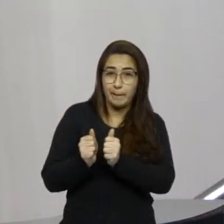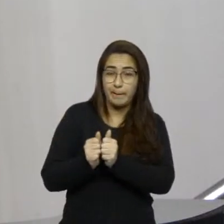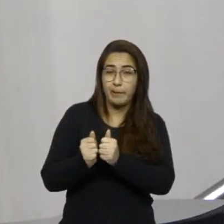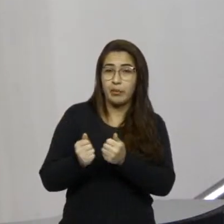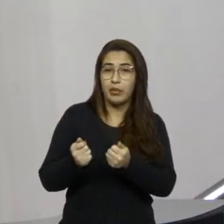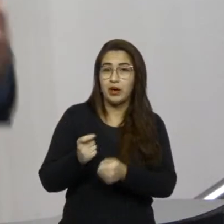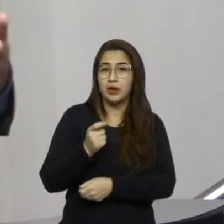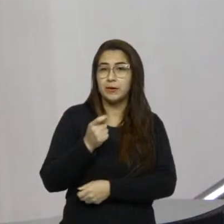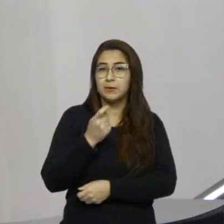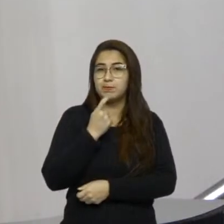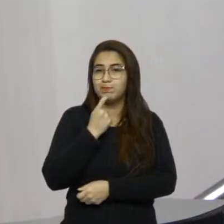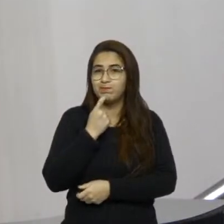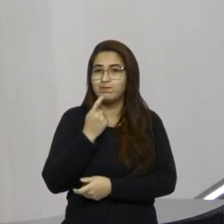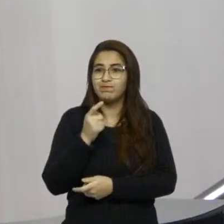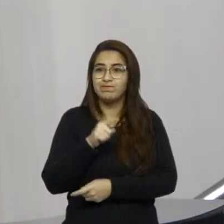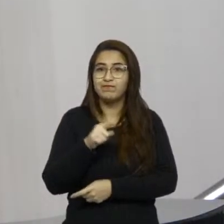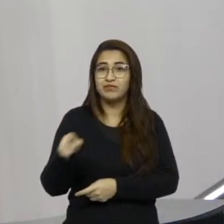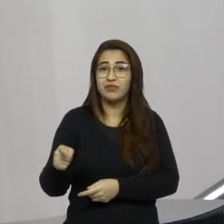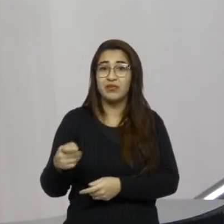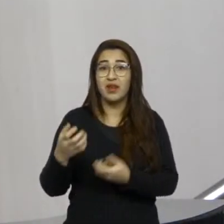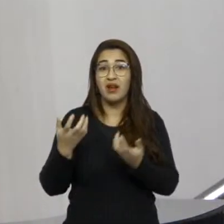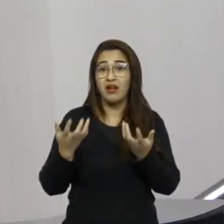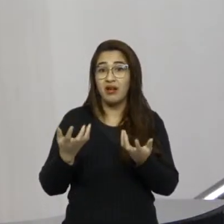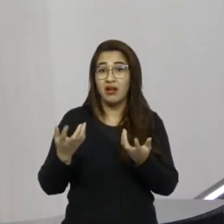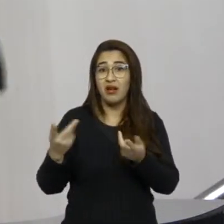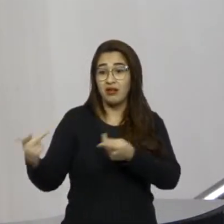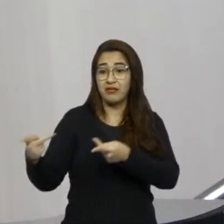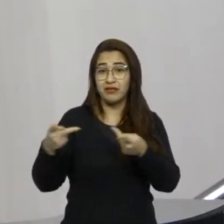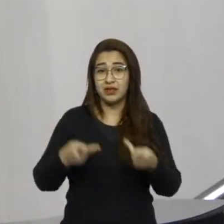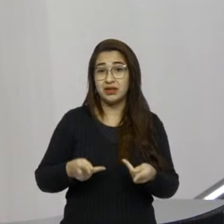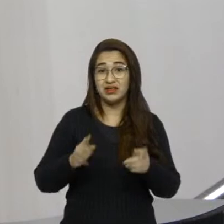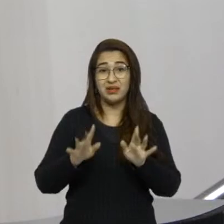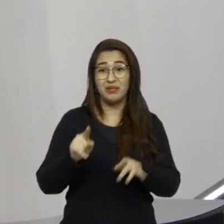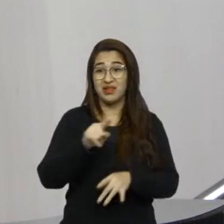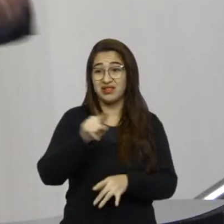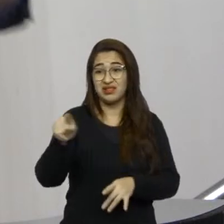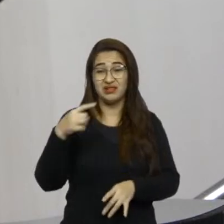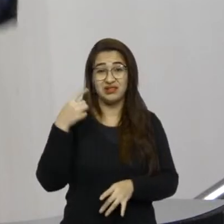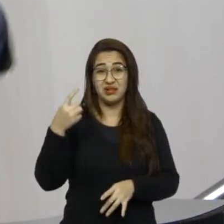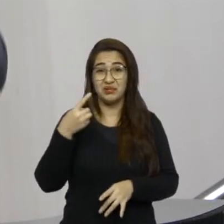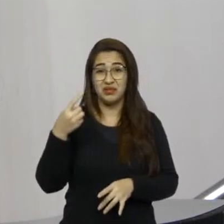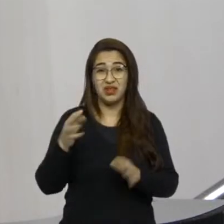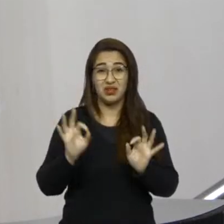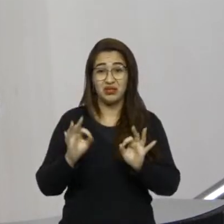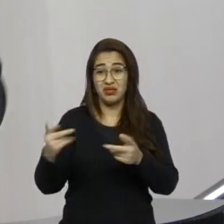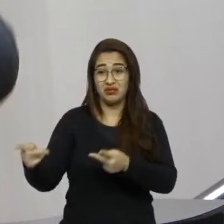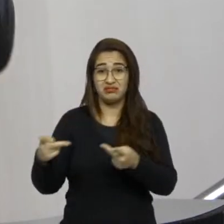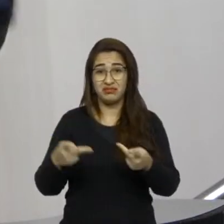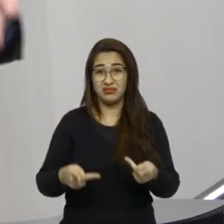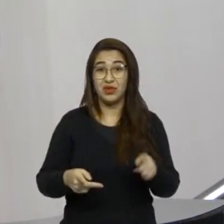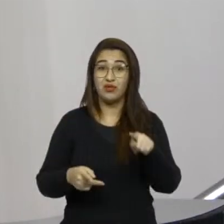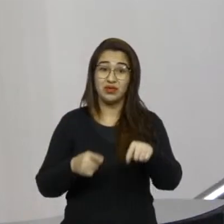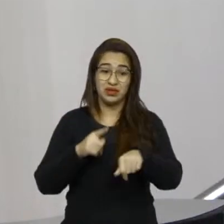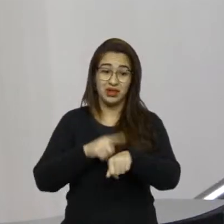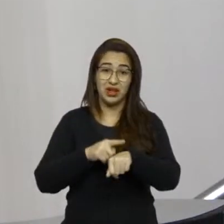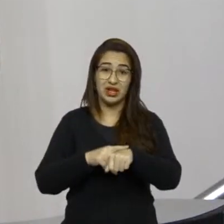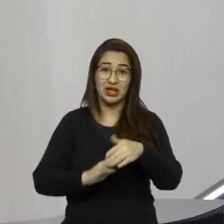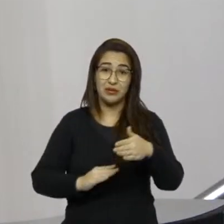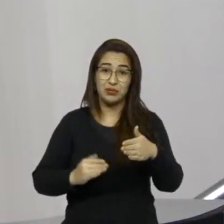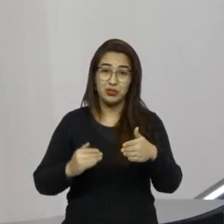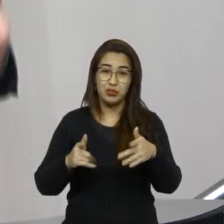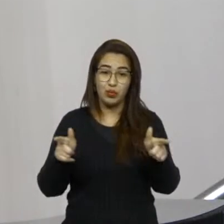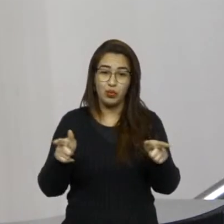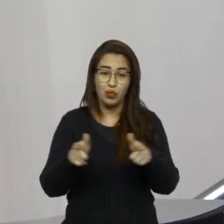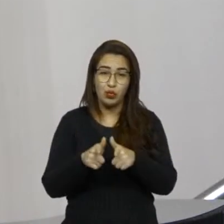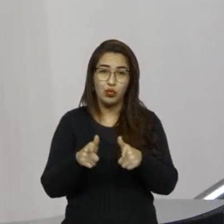né, a gente espera que sejamos visitados por deputados e não recebemos a visita dos mesmos. E você, em pouco tempo que está lá, veio aqui, se colocou à disposição,